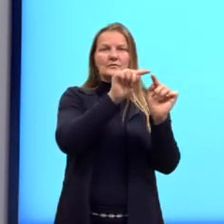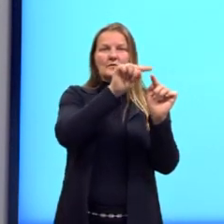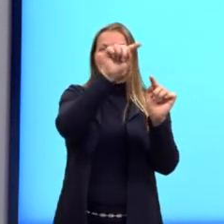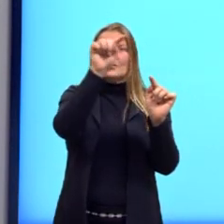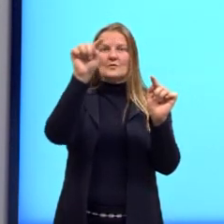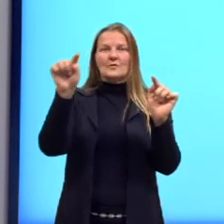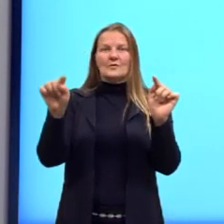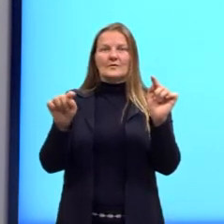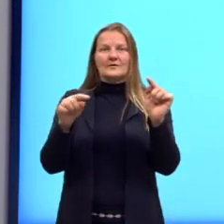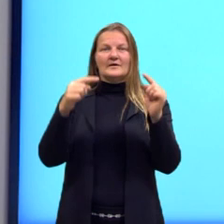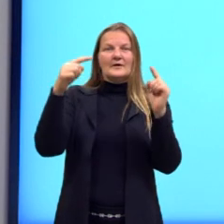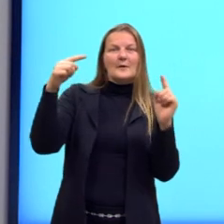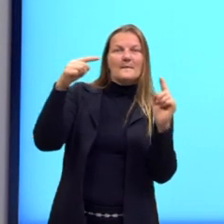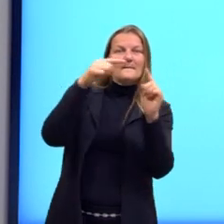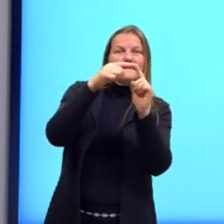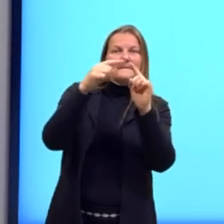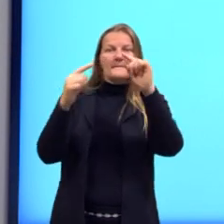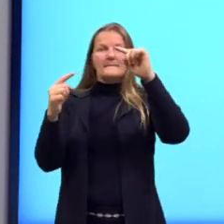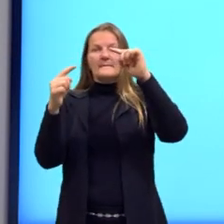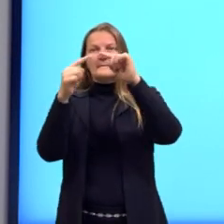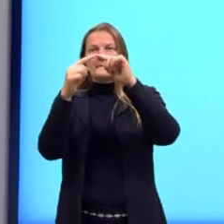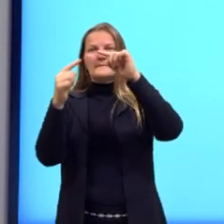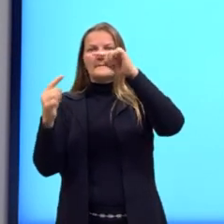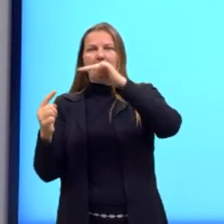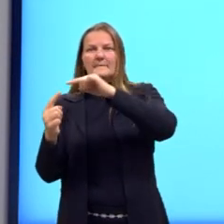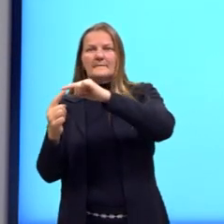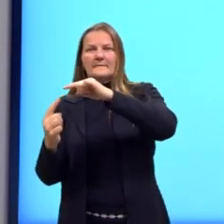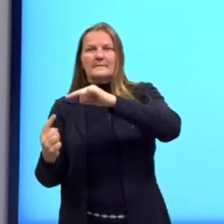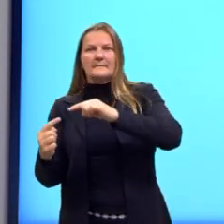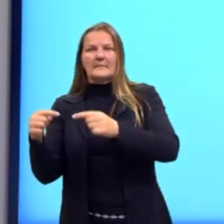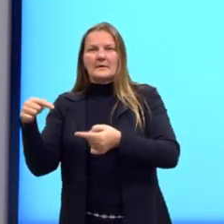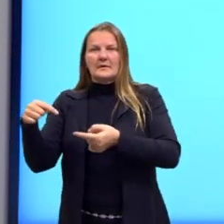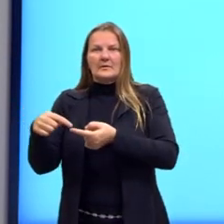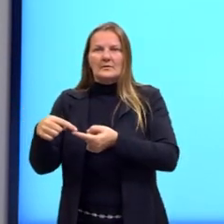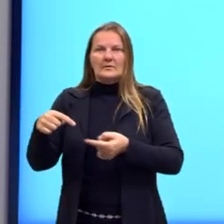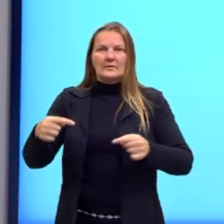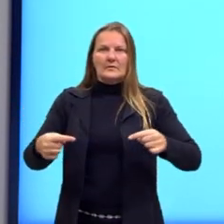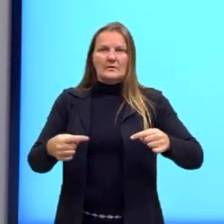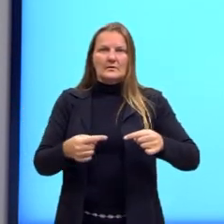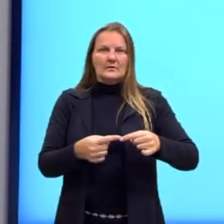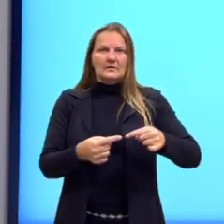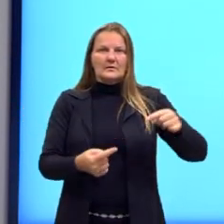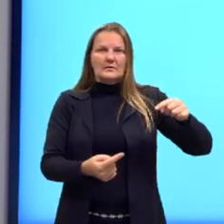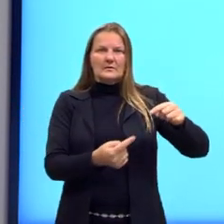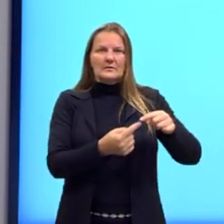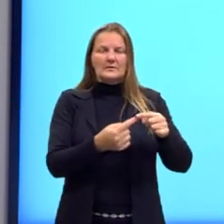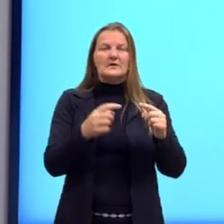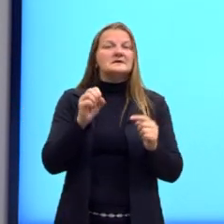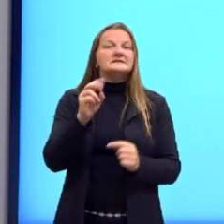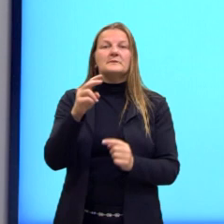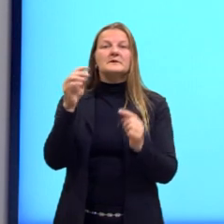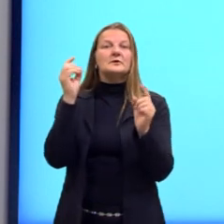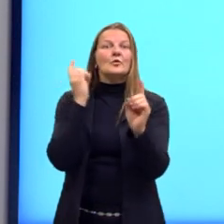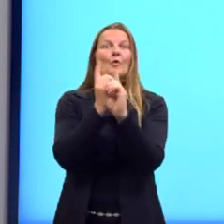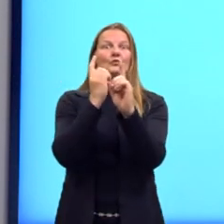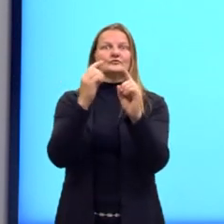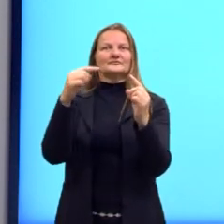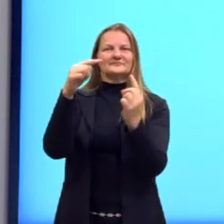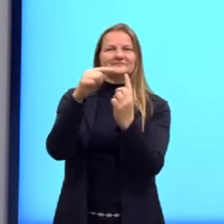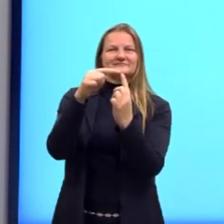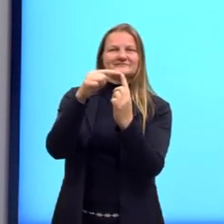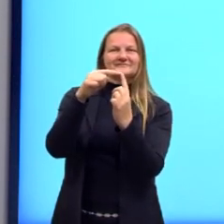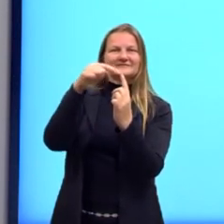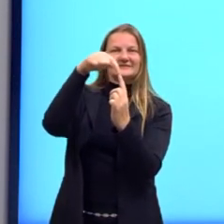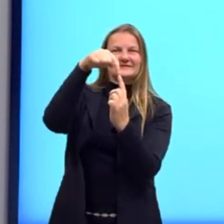lados se encontram em um ponto eles formam que nós chamamos de vértice que é o ponto de encontro e